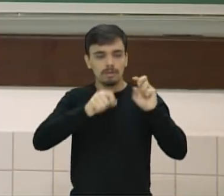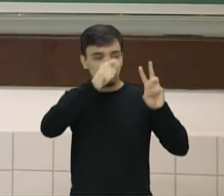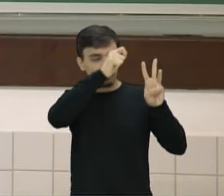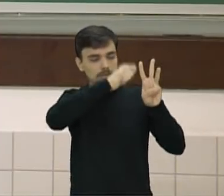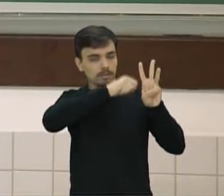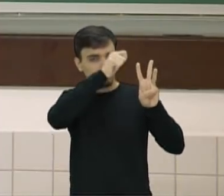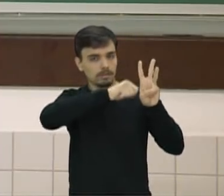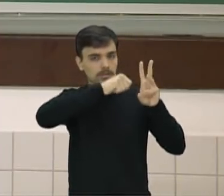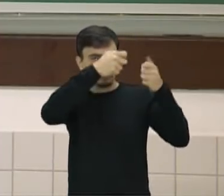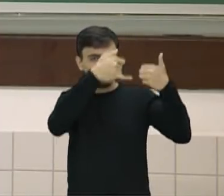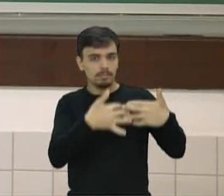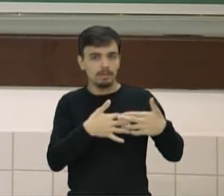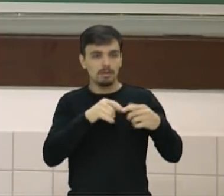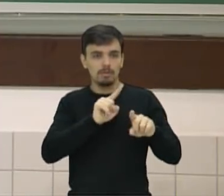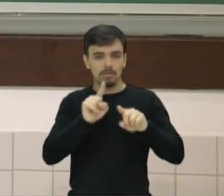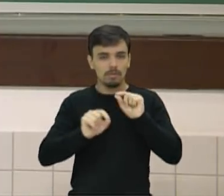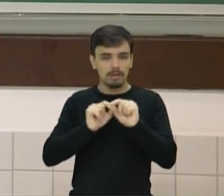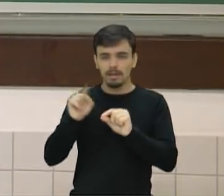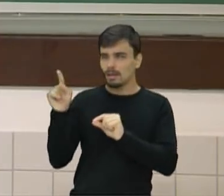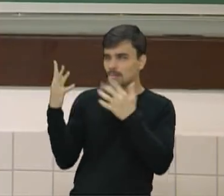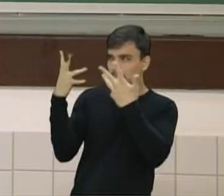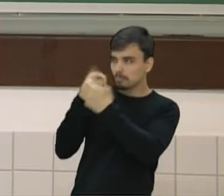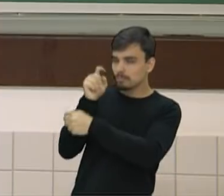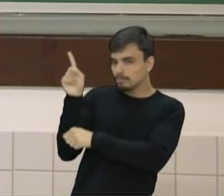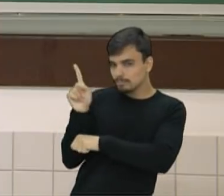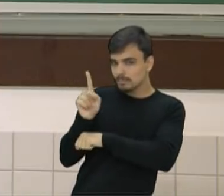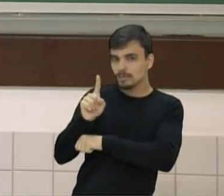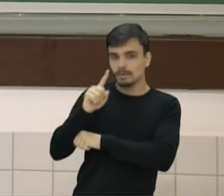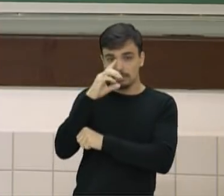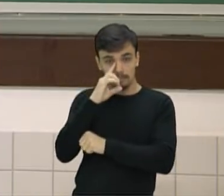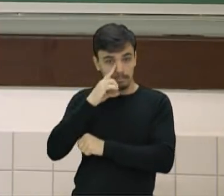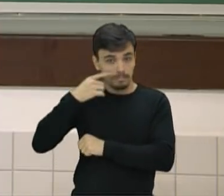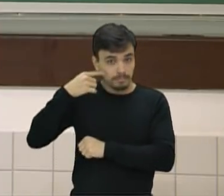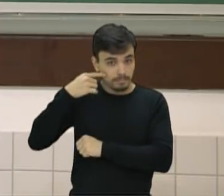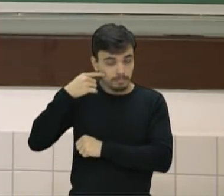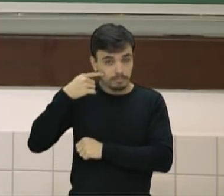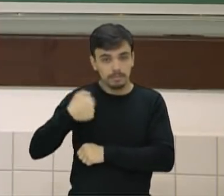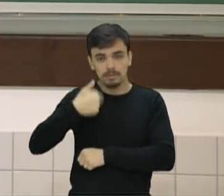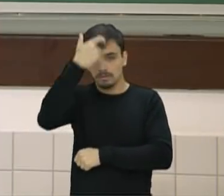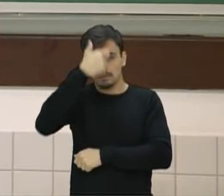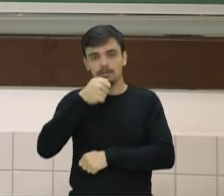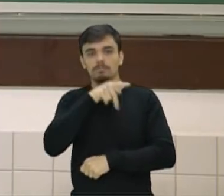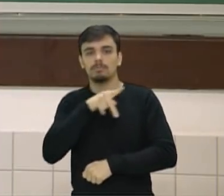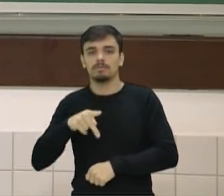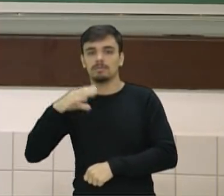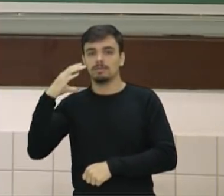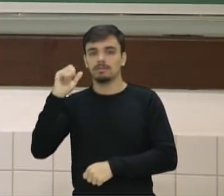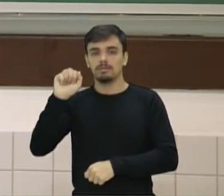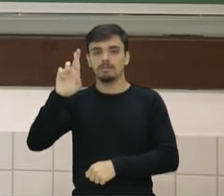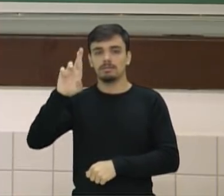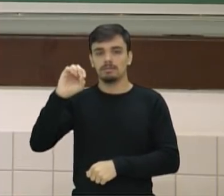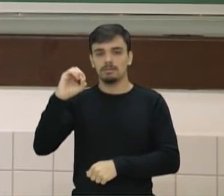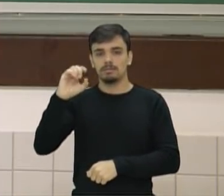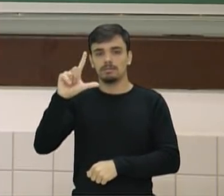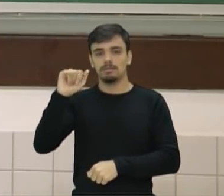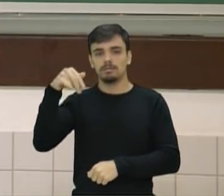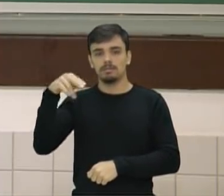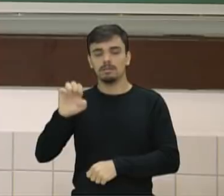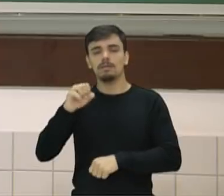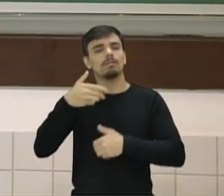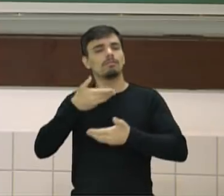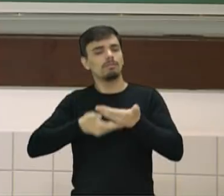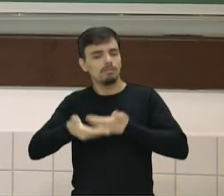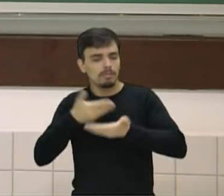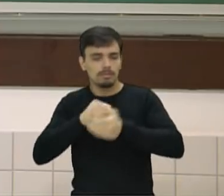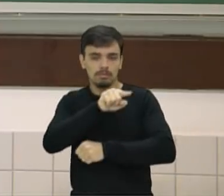trimestre, a gente vai falar dele, lindo, maravilhoso, Émile Durkheim. Então, eu sou a professora Caroline e vou conversar com vocês mais